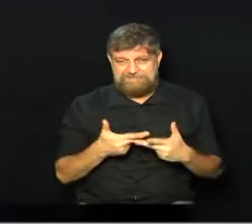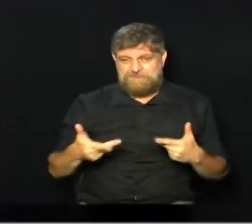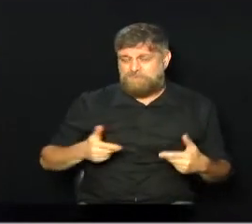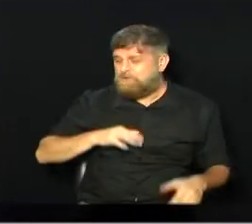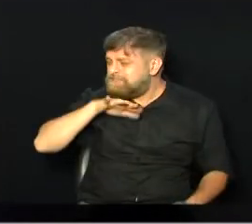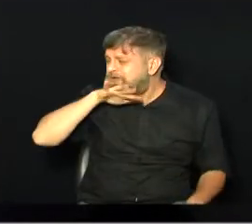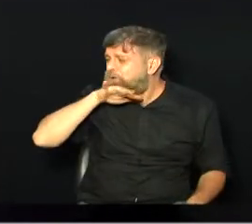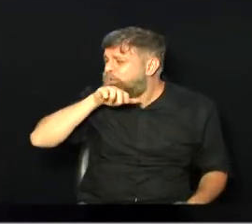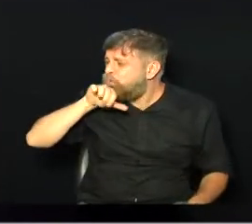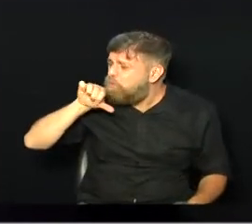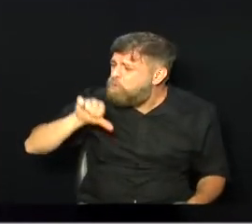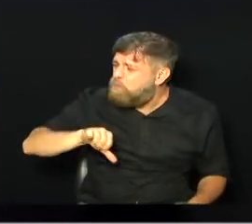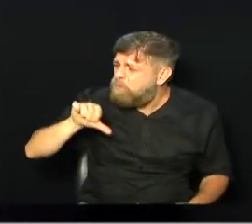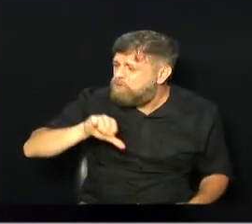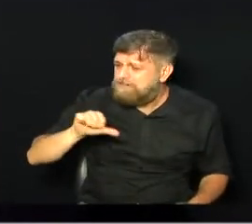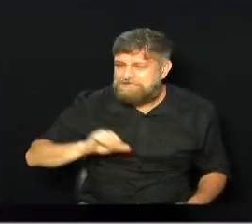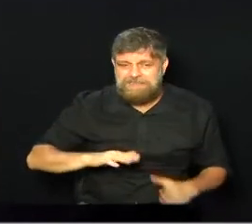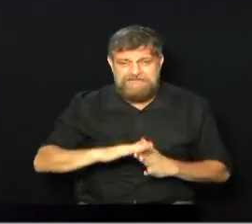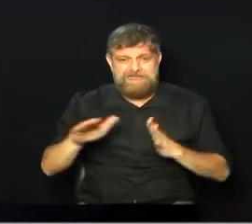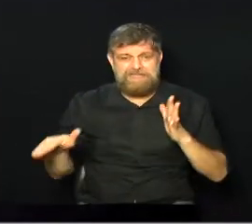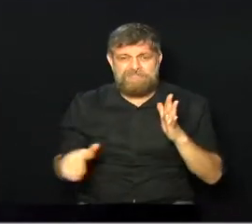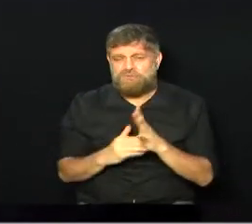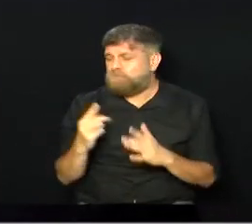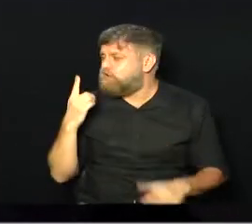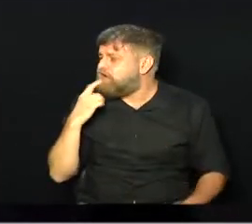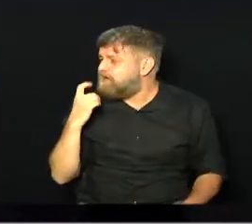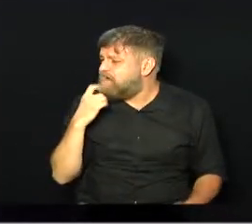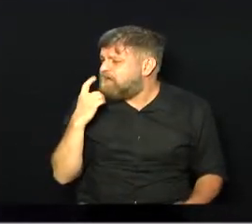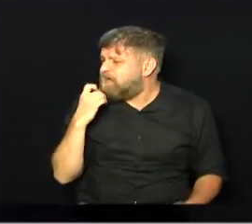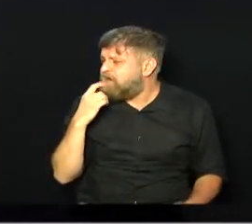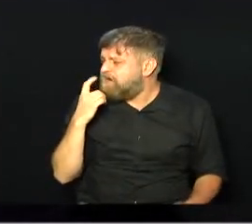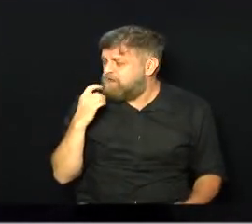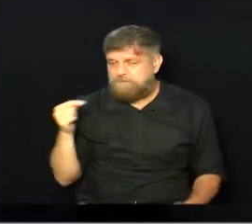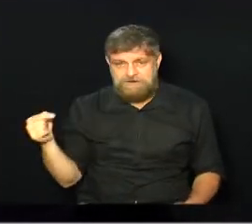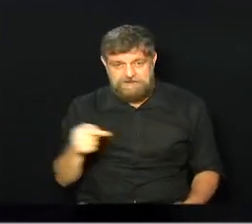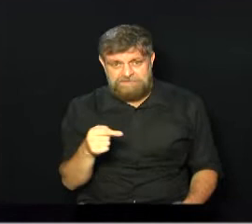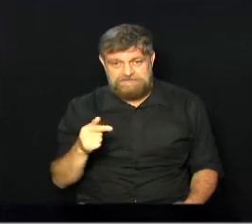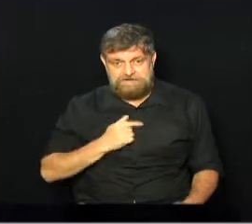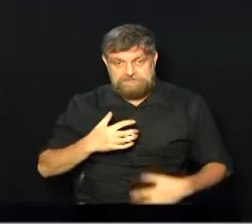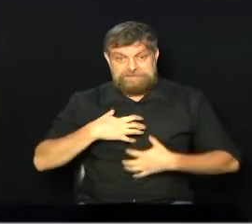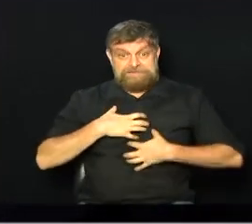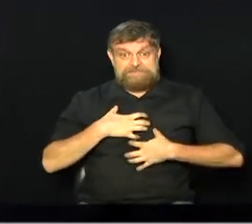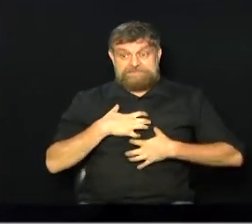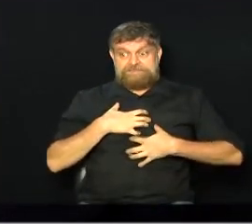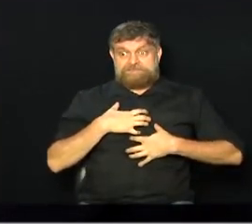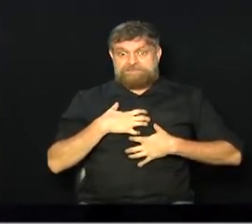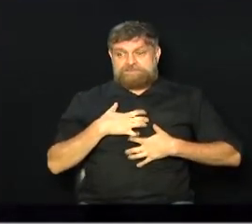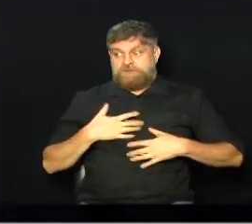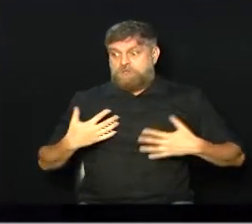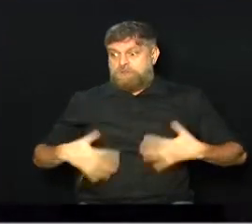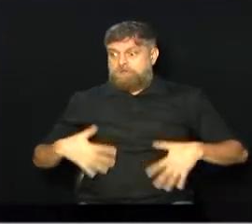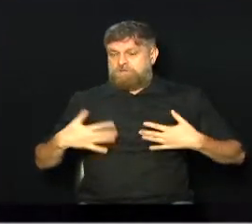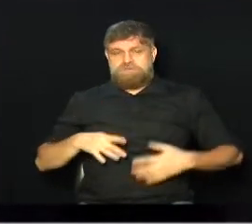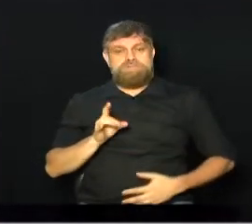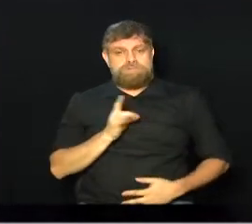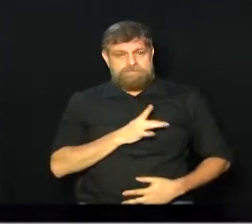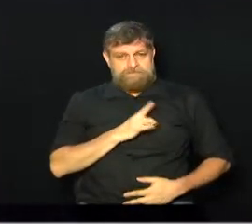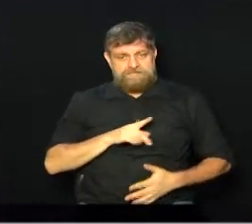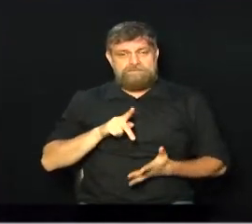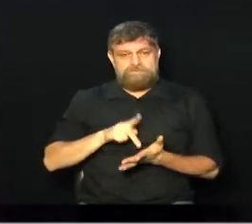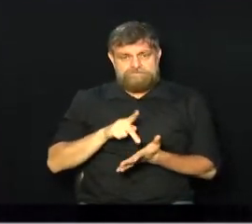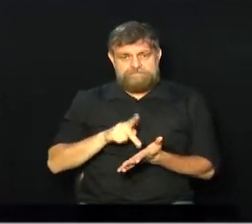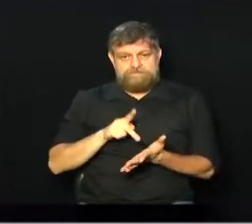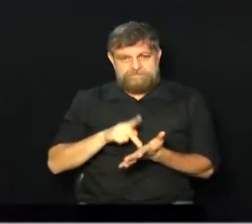horrorosa, tudo vermelho, tudo, ali você já sente o clima, e é onde eu senti mesmo de verdade que